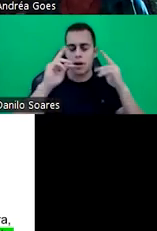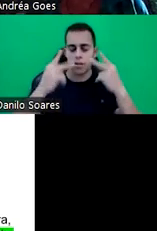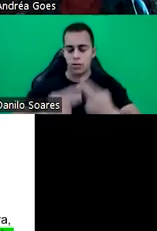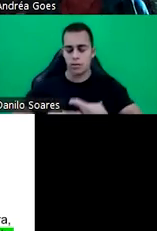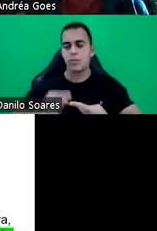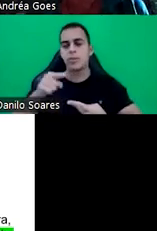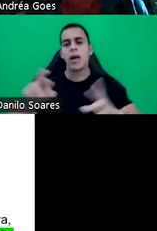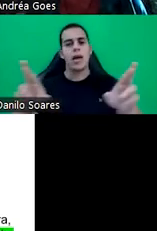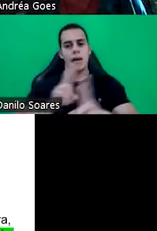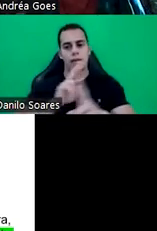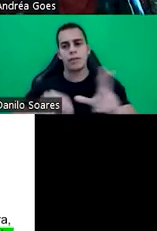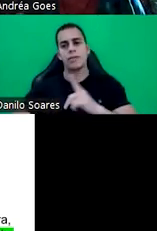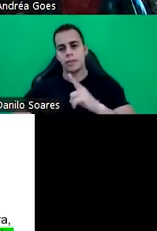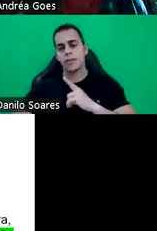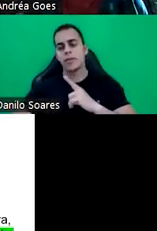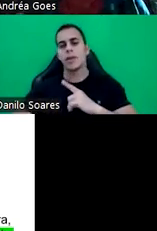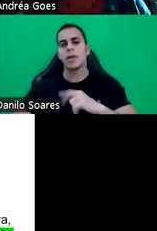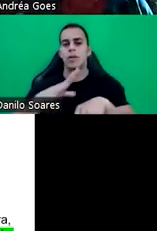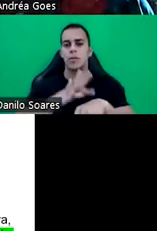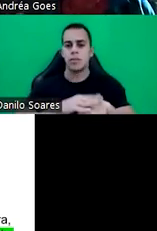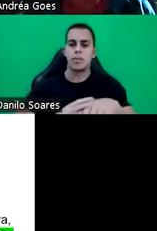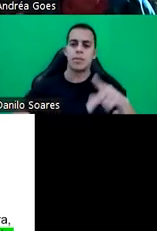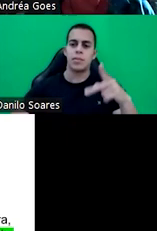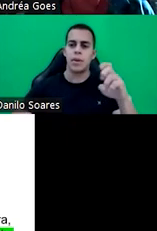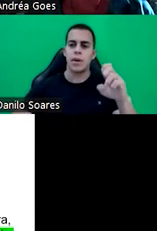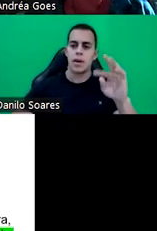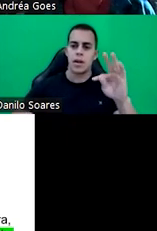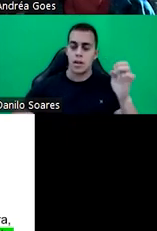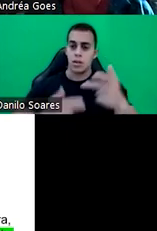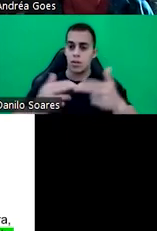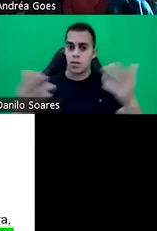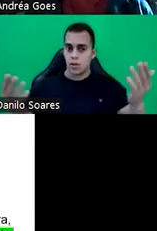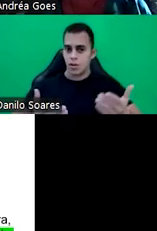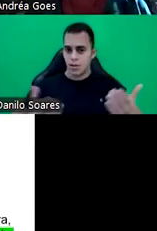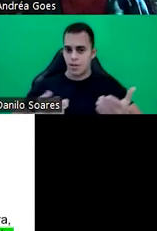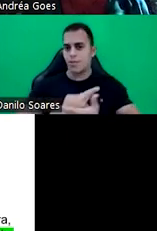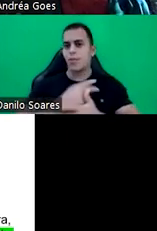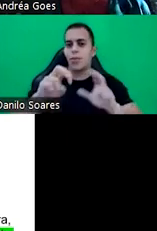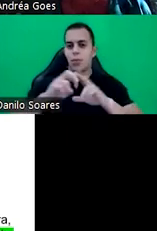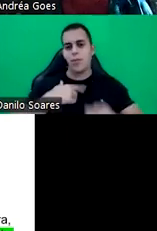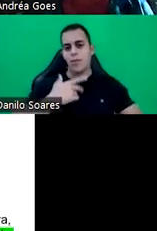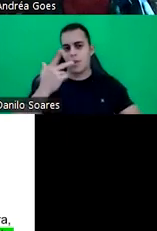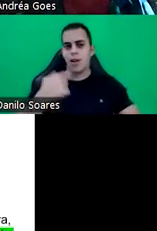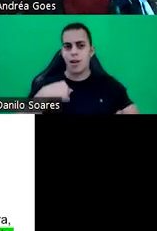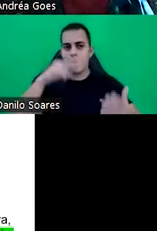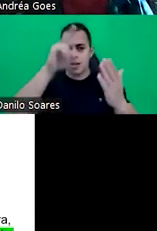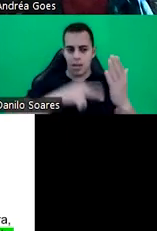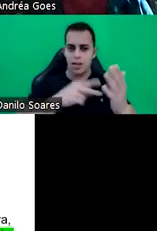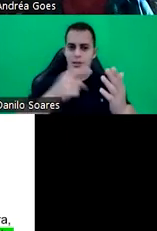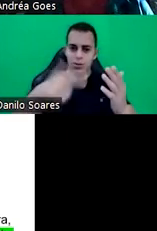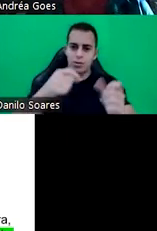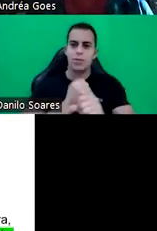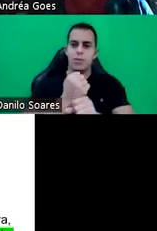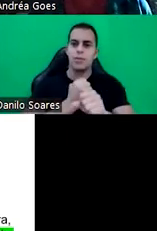relação com a peste, a nossa peste dos dias atuais, por isso que eu falei que eu reli esse livro em 2020, quando a